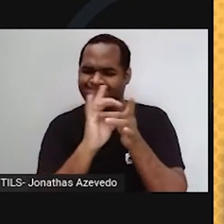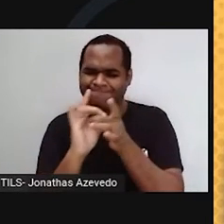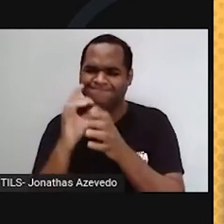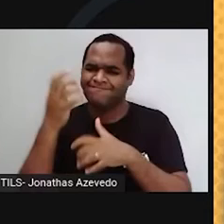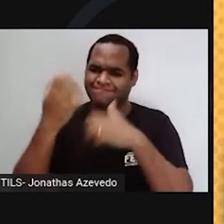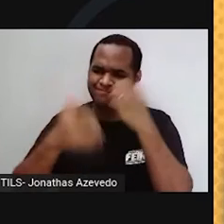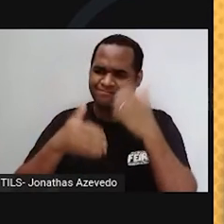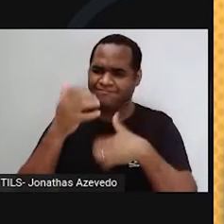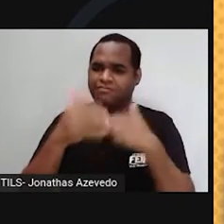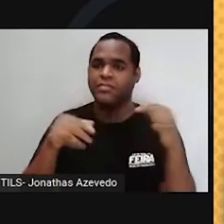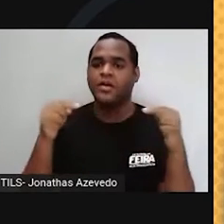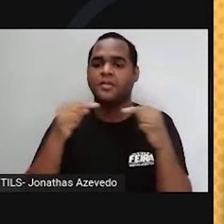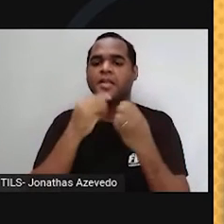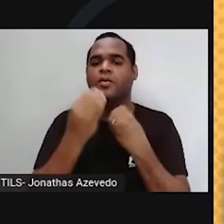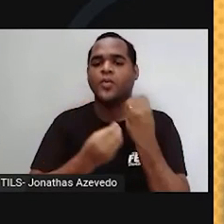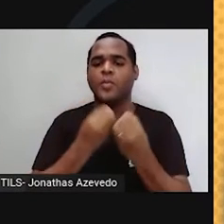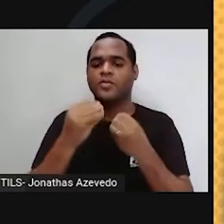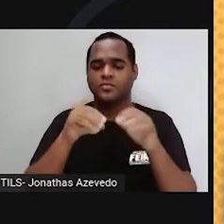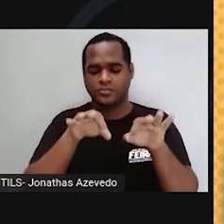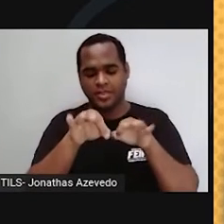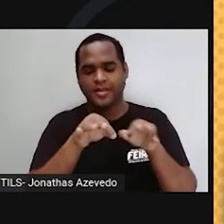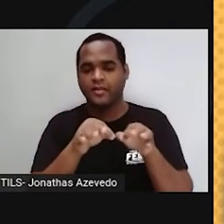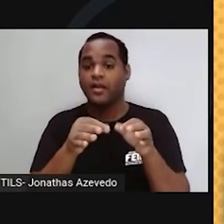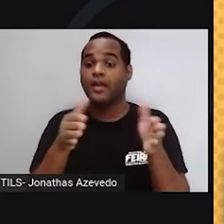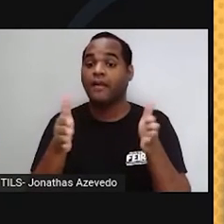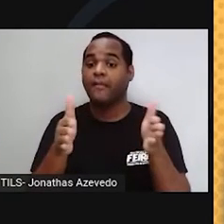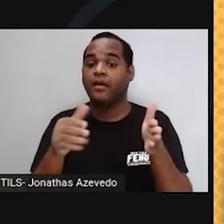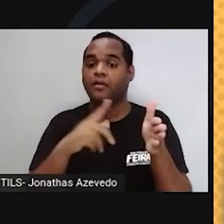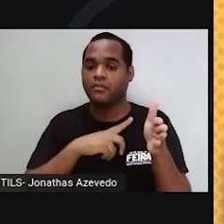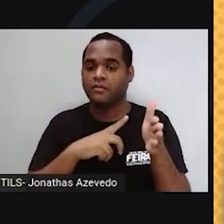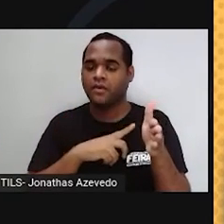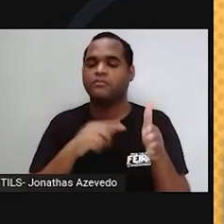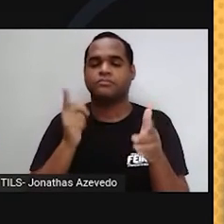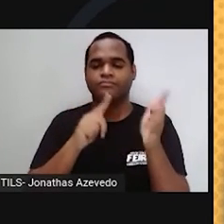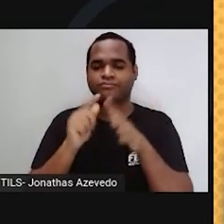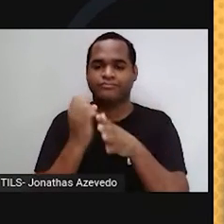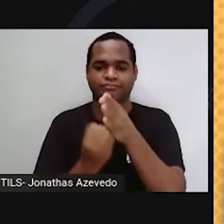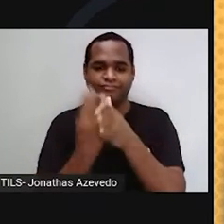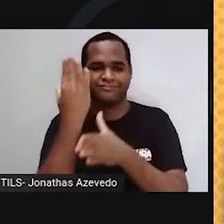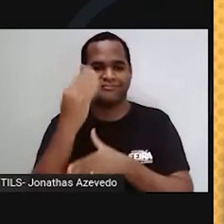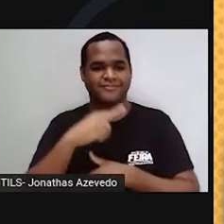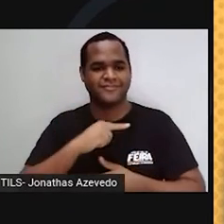porque o espaço e o tempo também surgiram nesse evento.